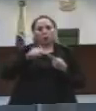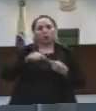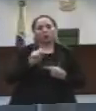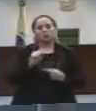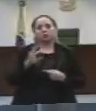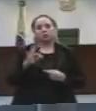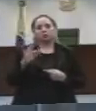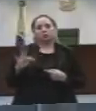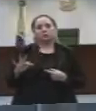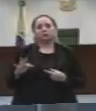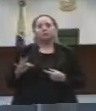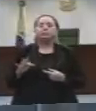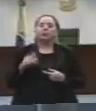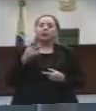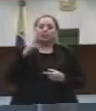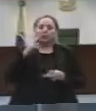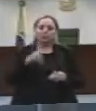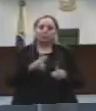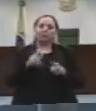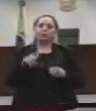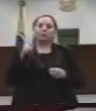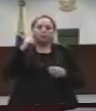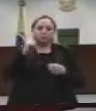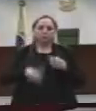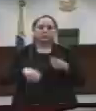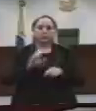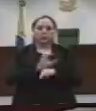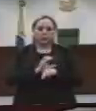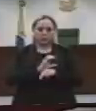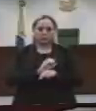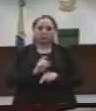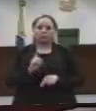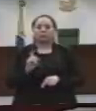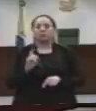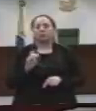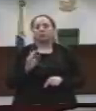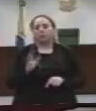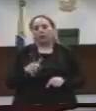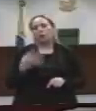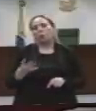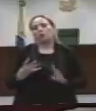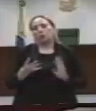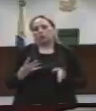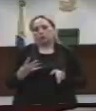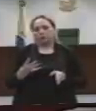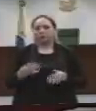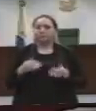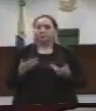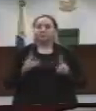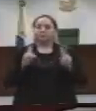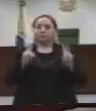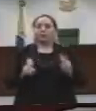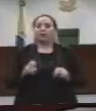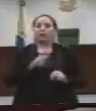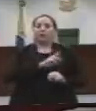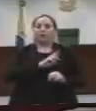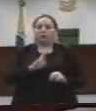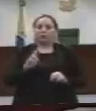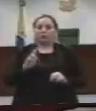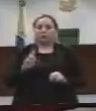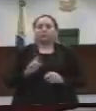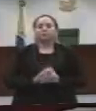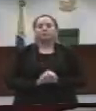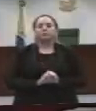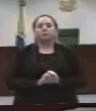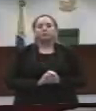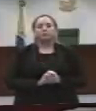declarado inconstitucional só só aí são quatro vou então paraa questão religiosa ilustre Ministro Berto Barroso